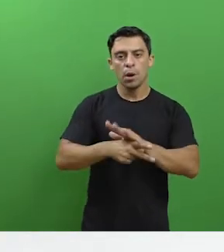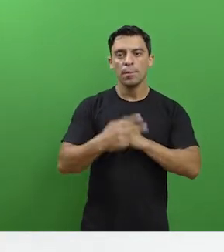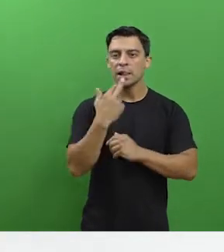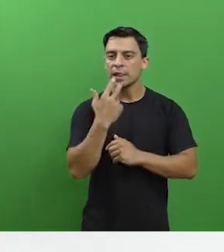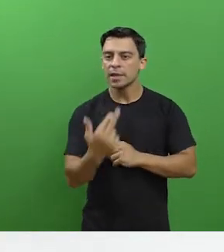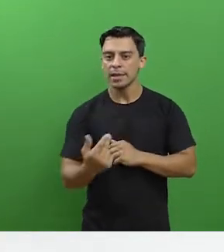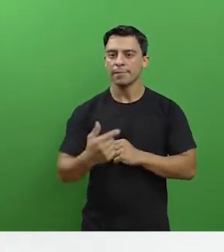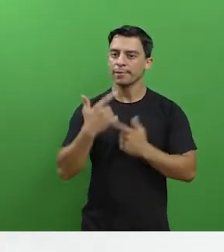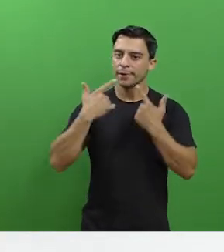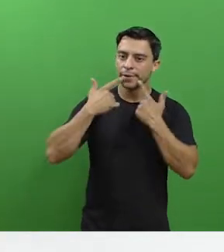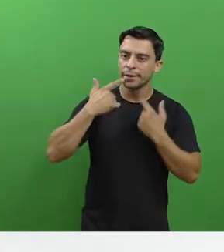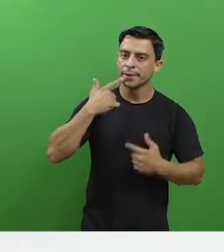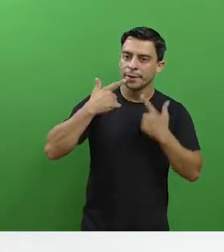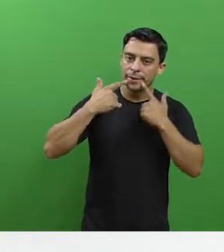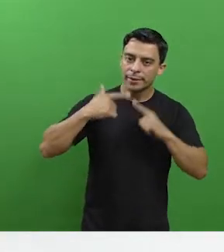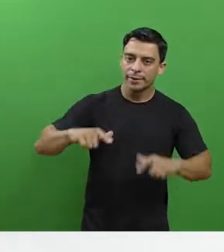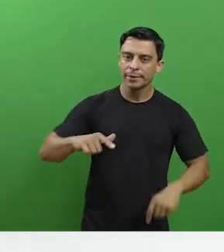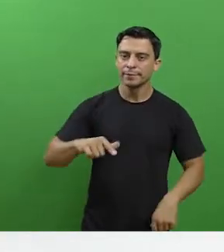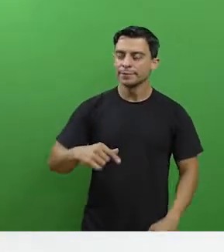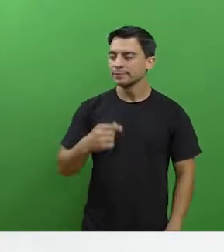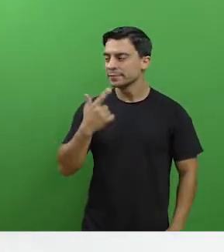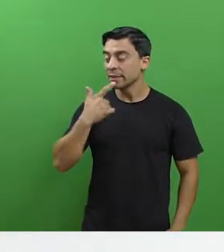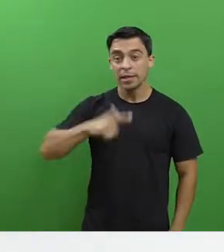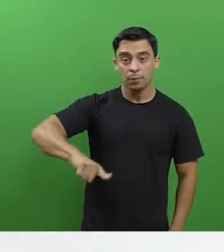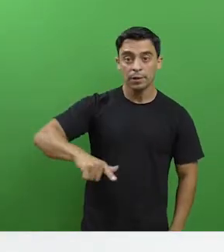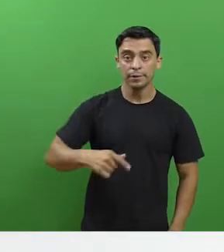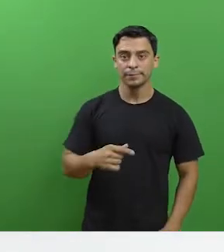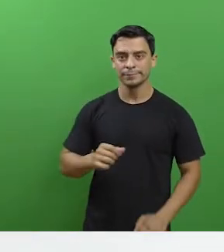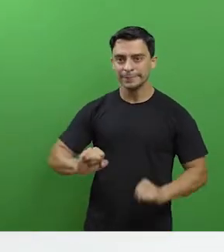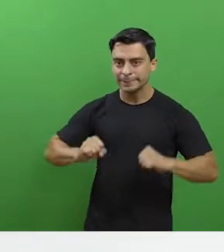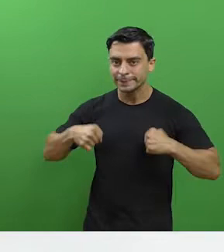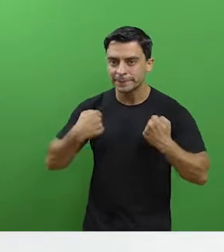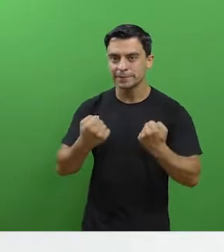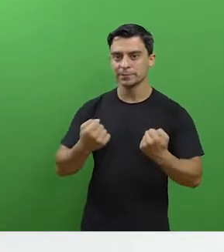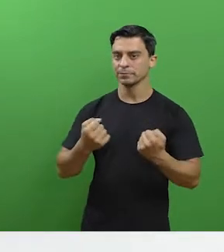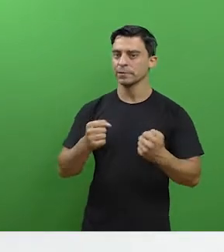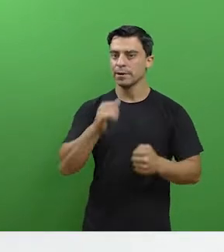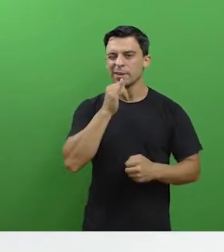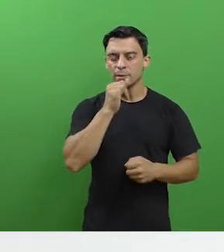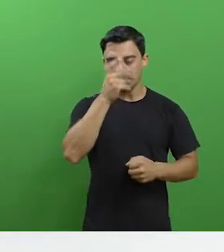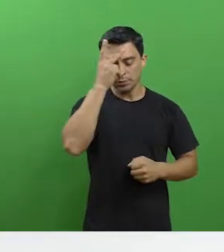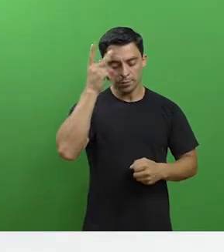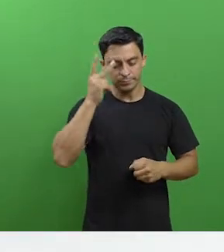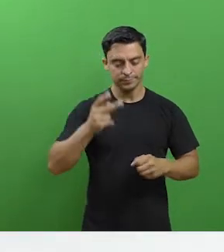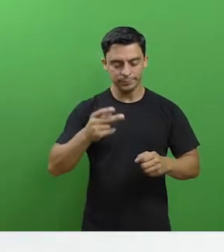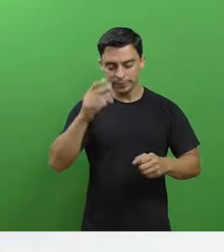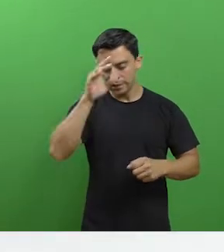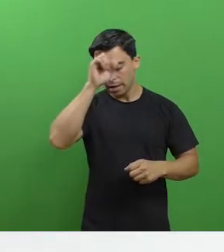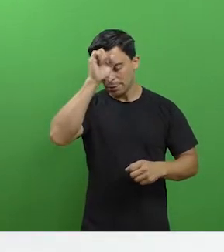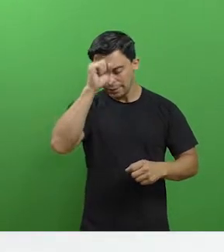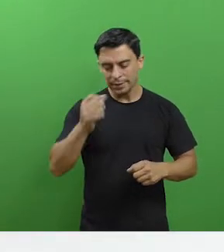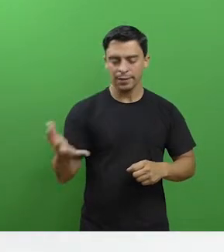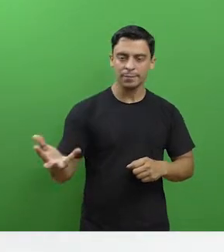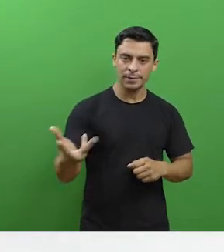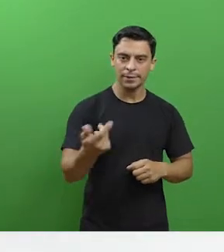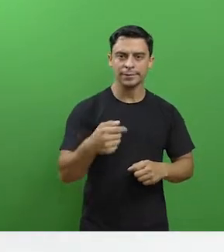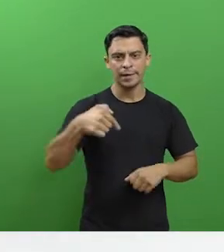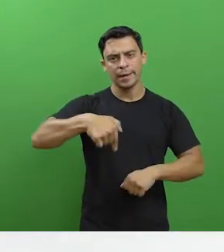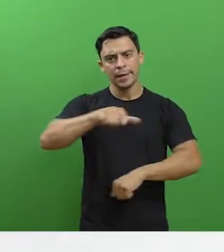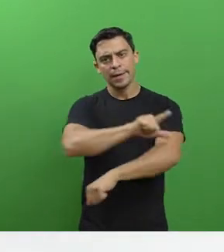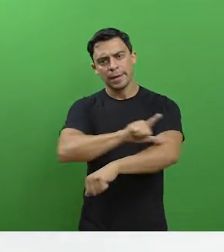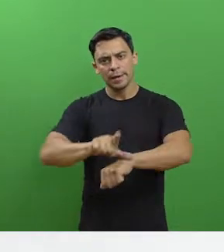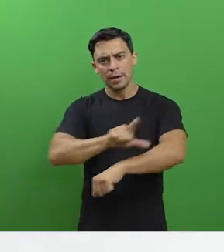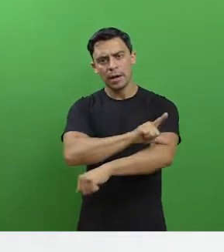esforço de a pessoa aprender essa língua, se capacitar, né, para isso. Então, aqui em Lages tem, por exemplo,